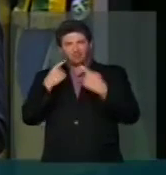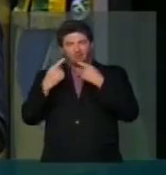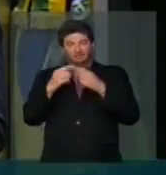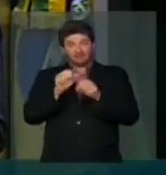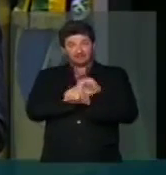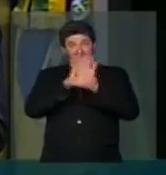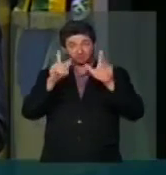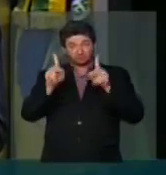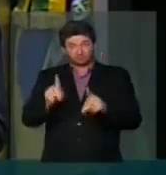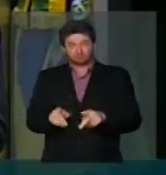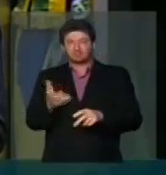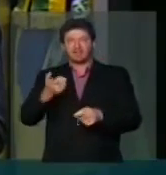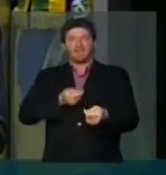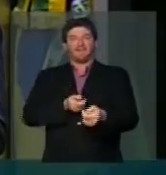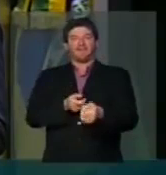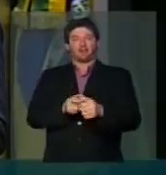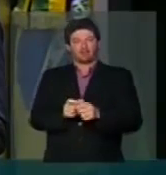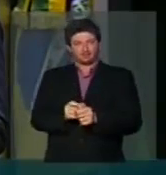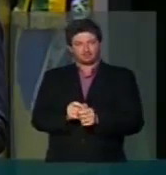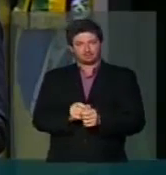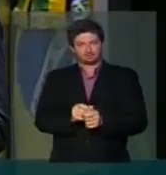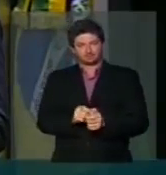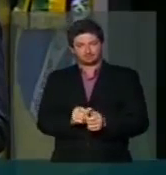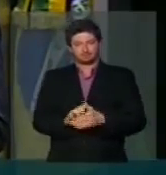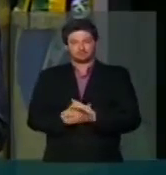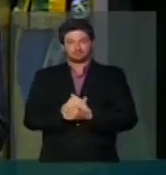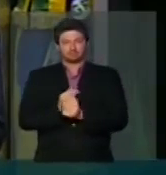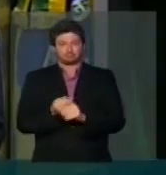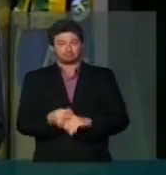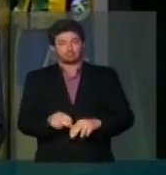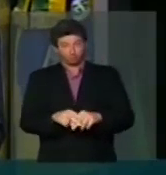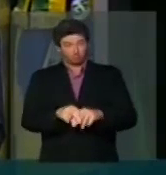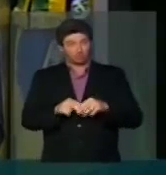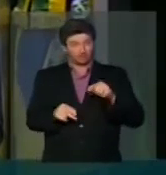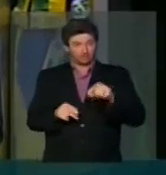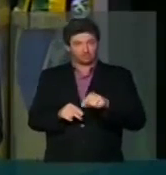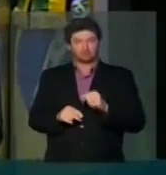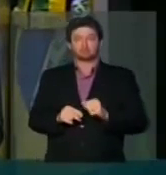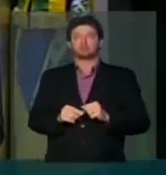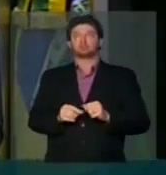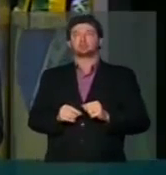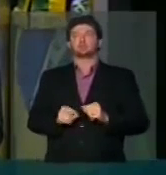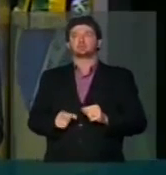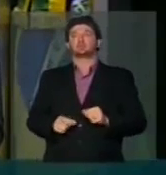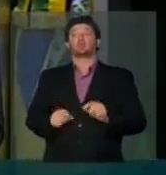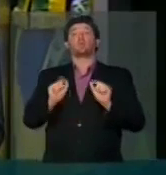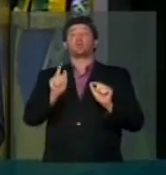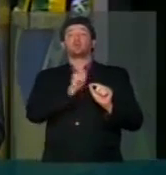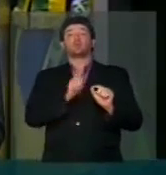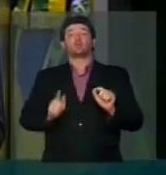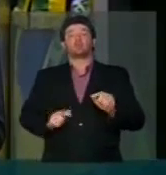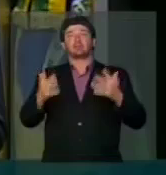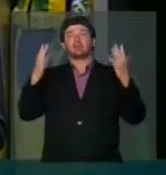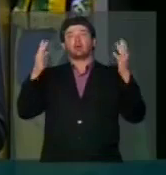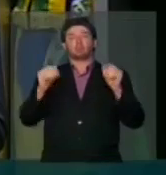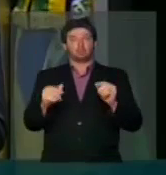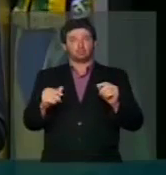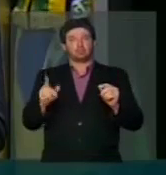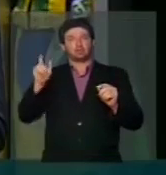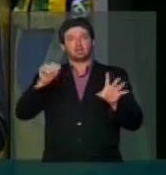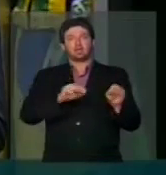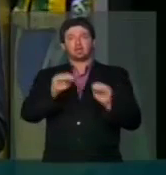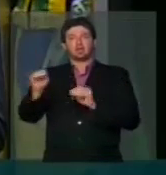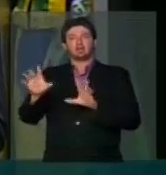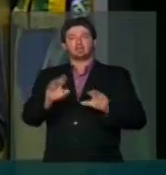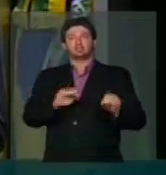população. Preferem nos iludir. Nessa situação de desmoronamento, o que o governo tem a comemorar são apenas